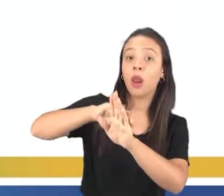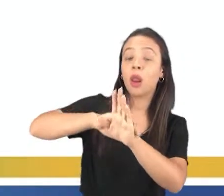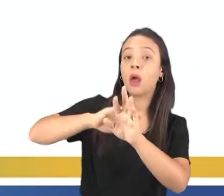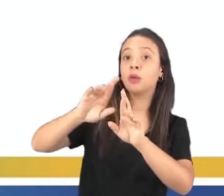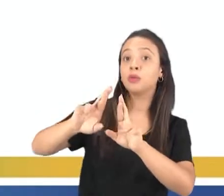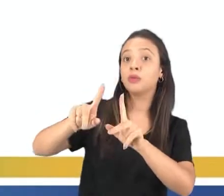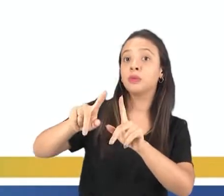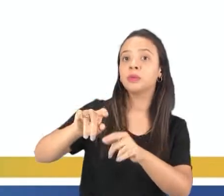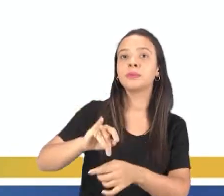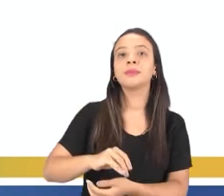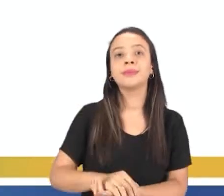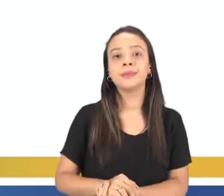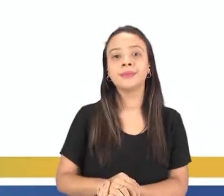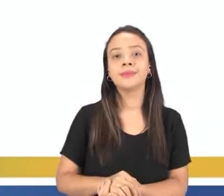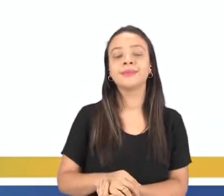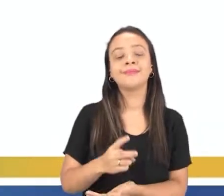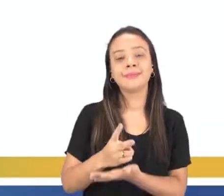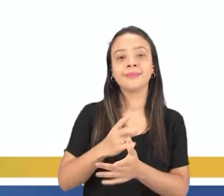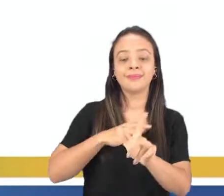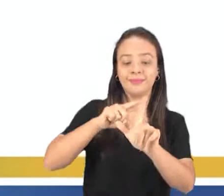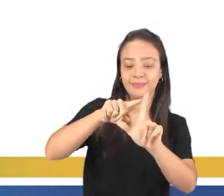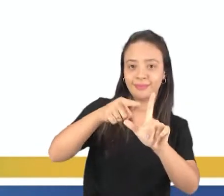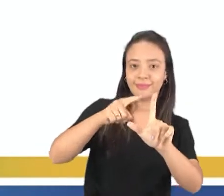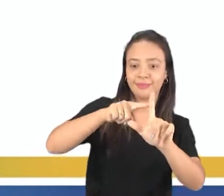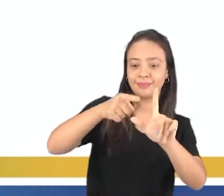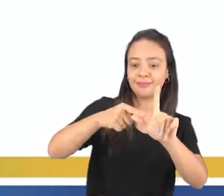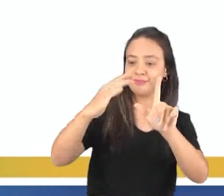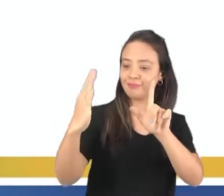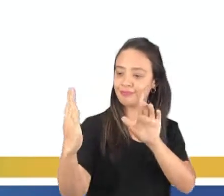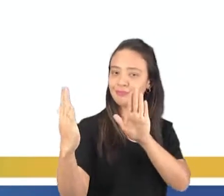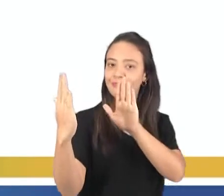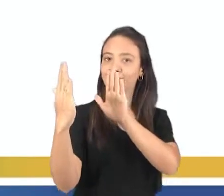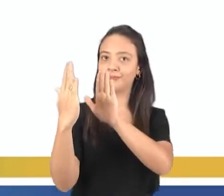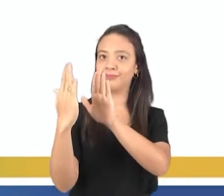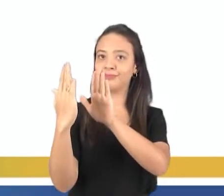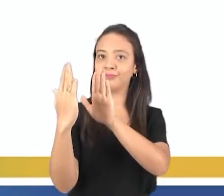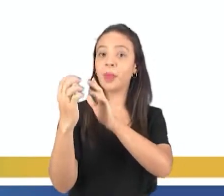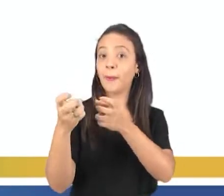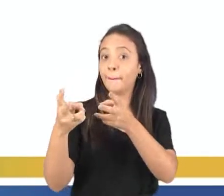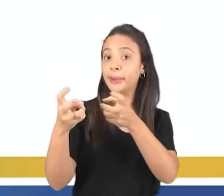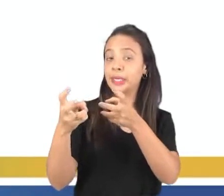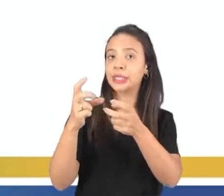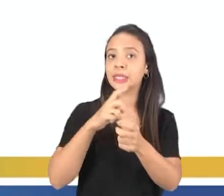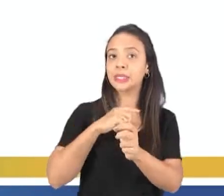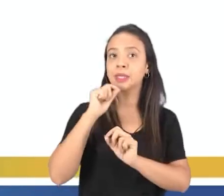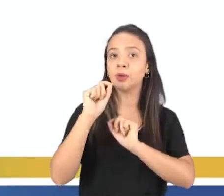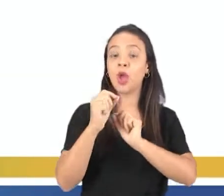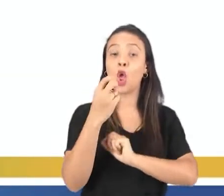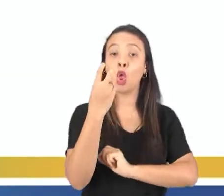ou seja, é o que está à frente do outro, não é ao lado, né? Então, observe aí, nós temos